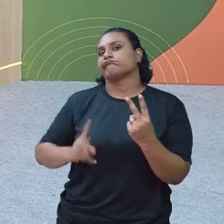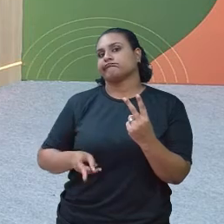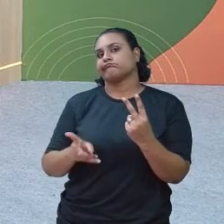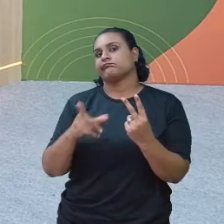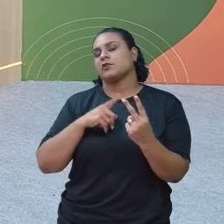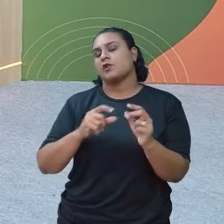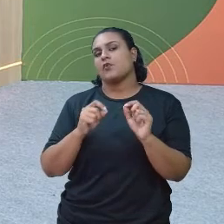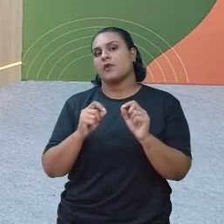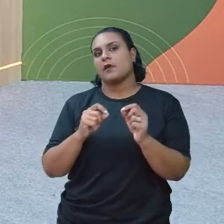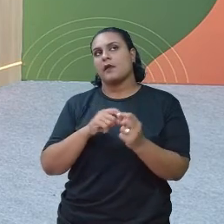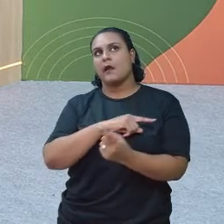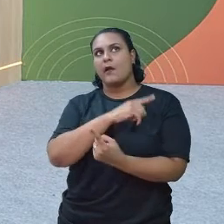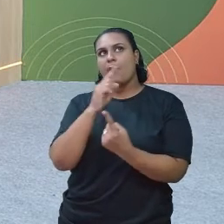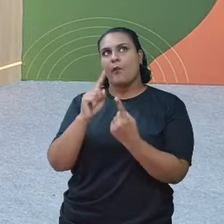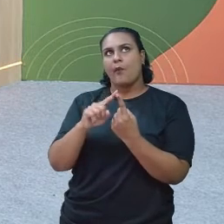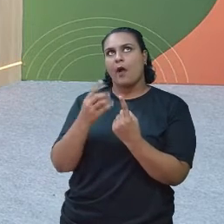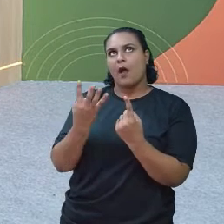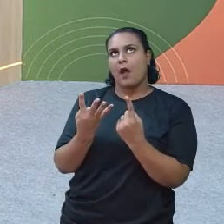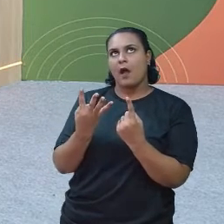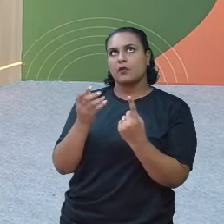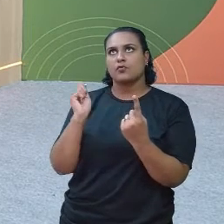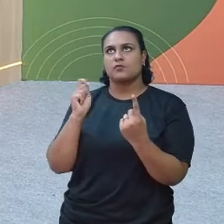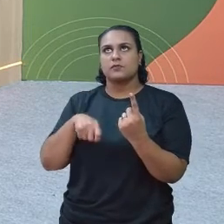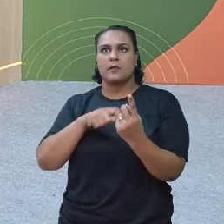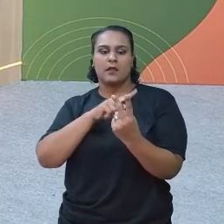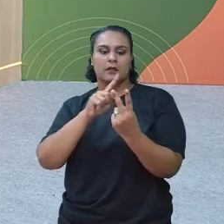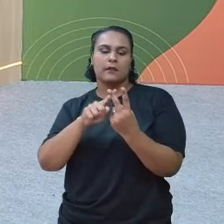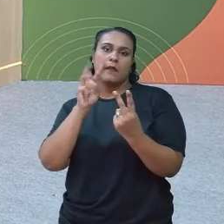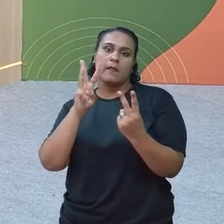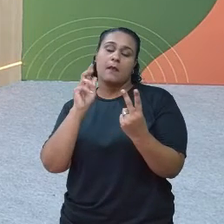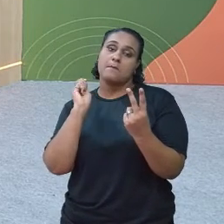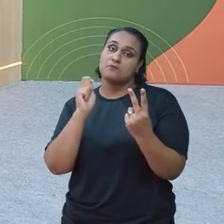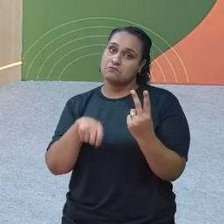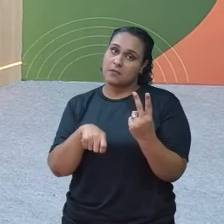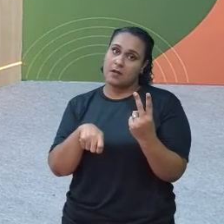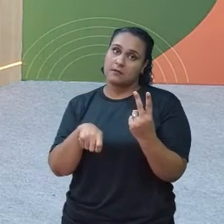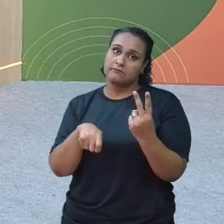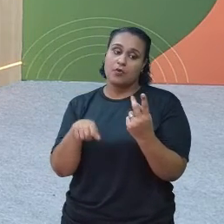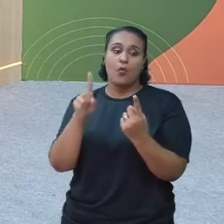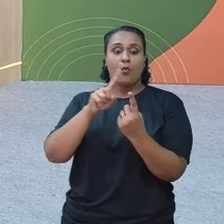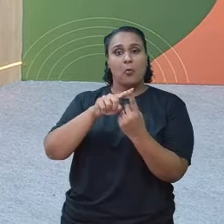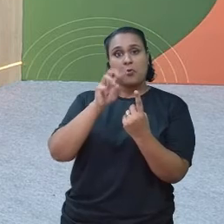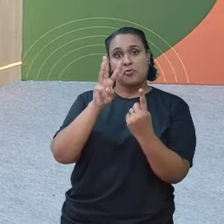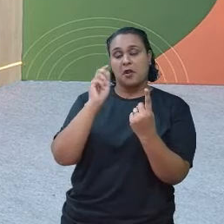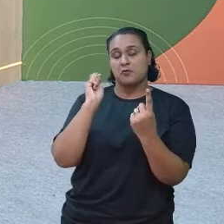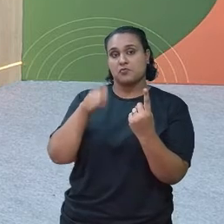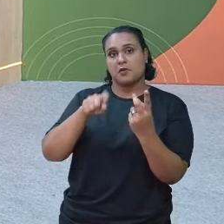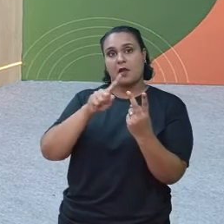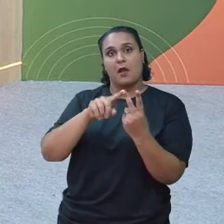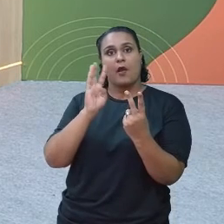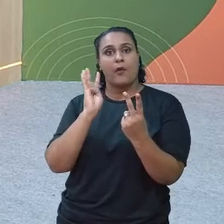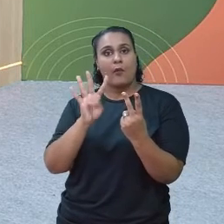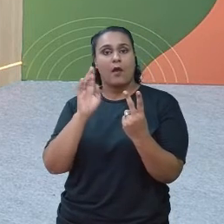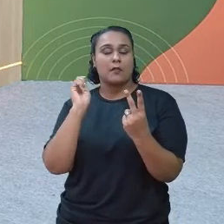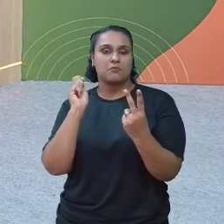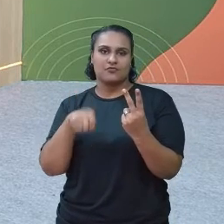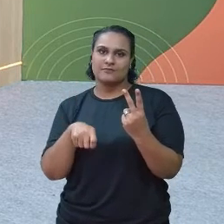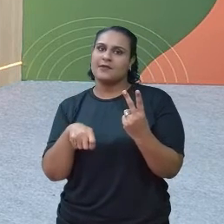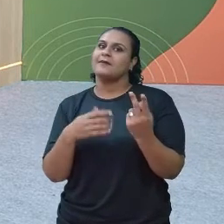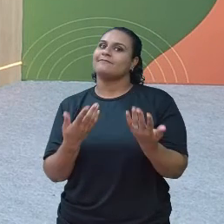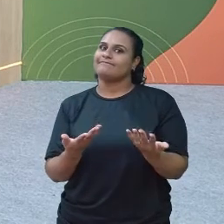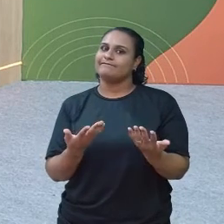ter 4 maneiras para um, 3 maneiras para o outro. 4 maneiras para a região que eu